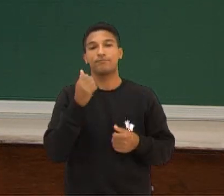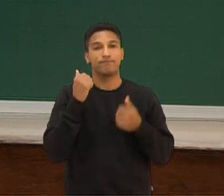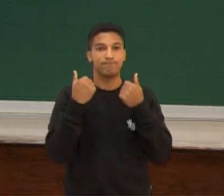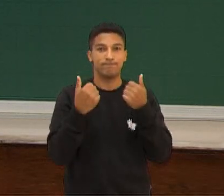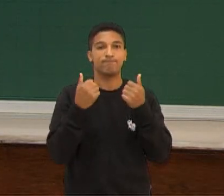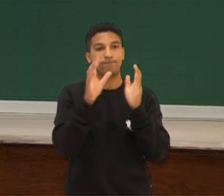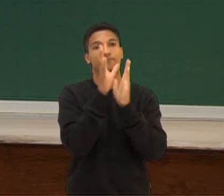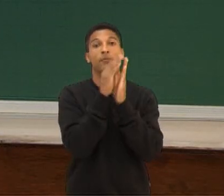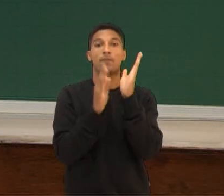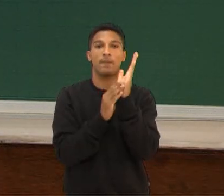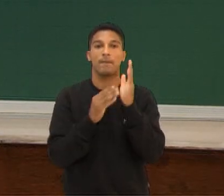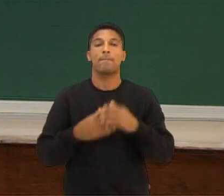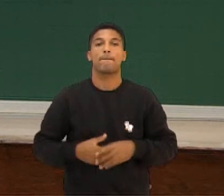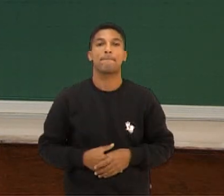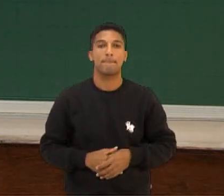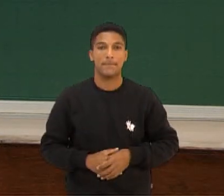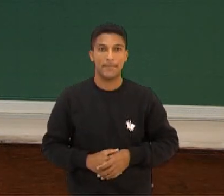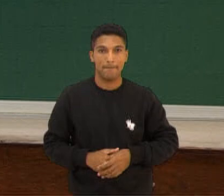ok?